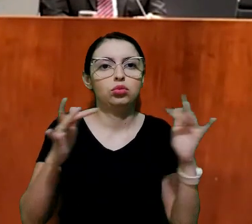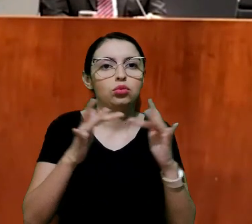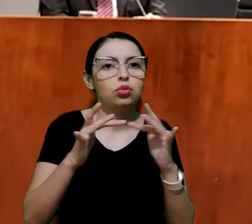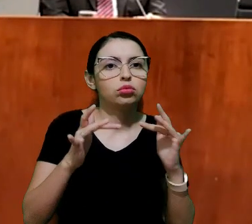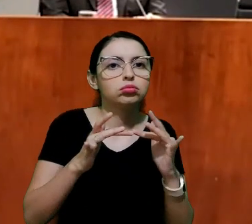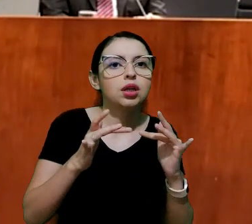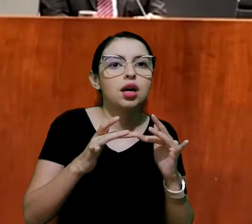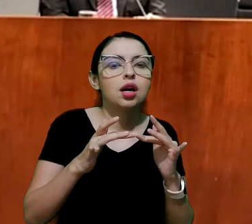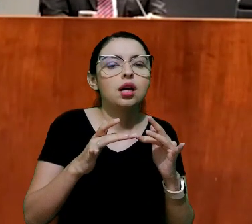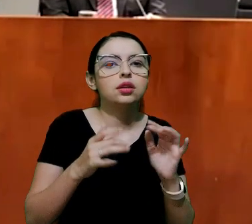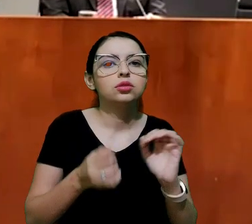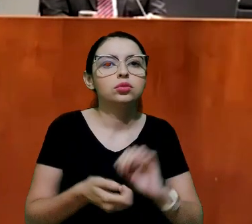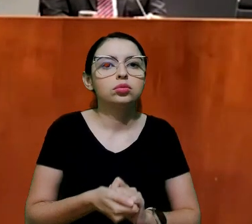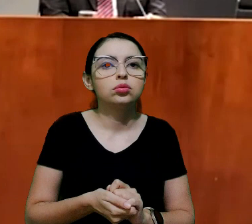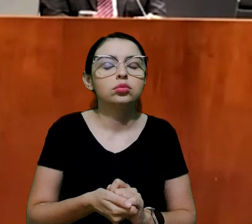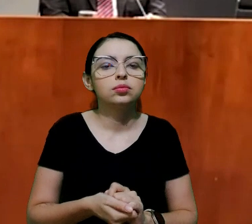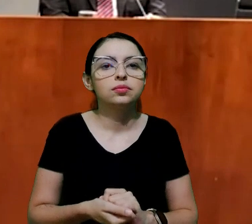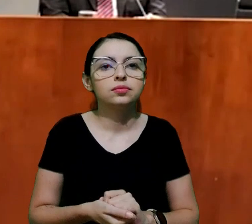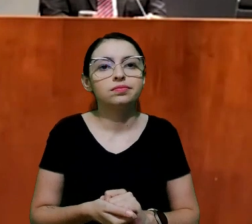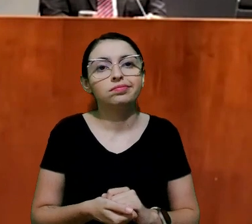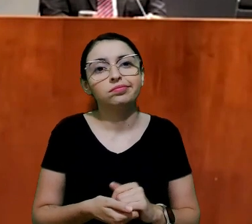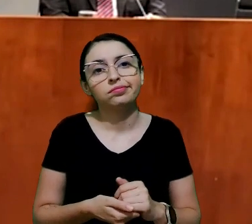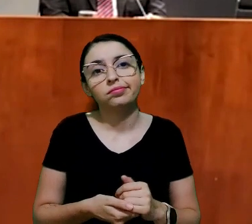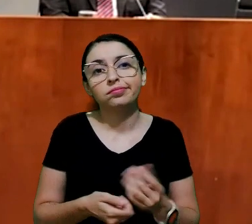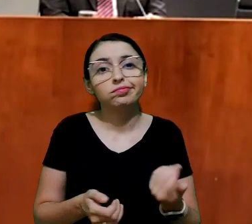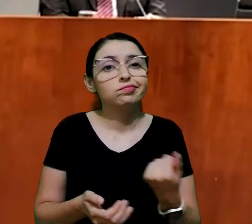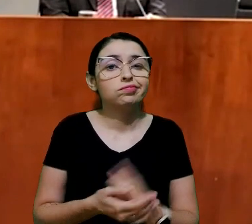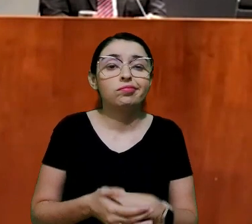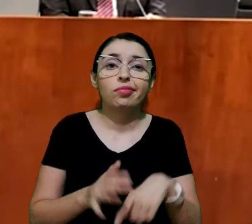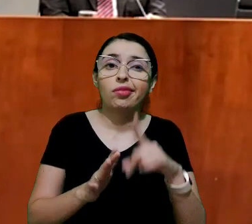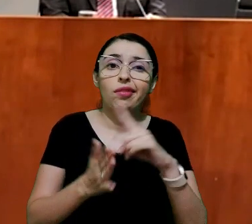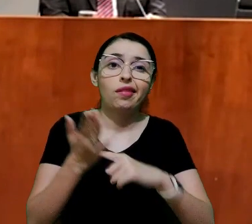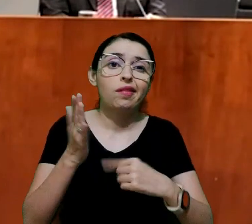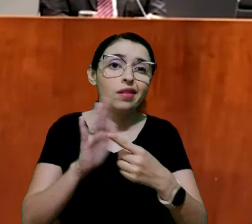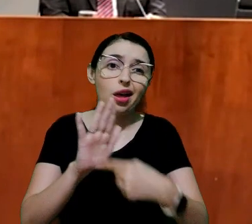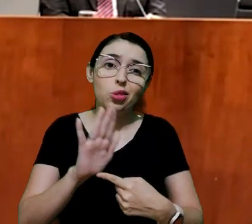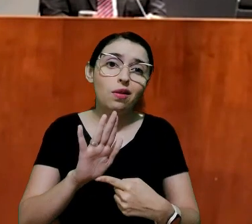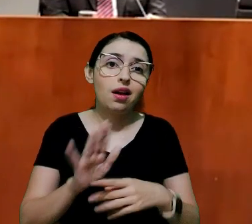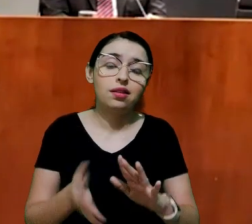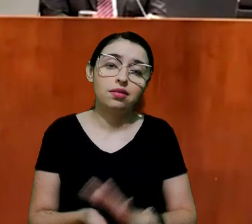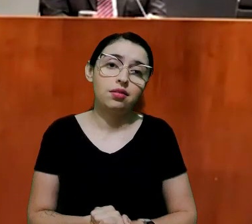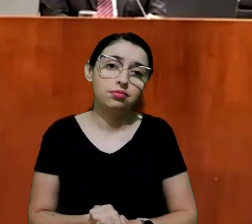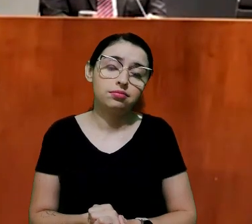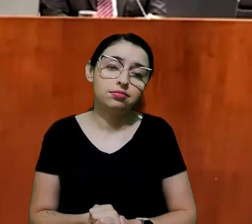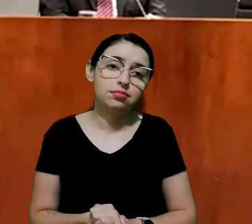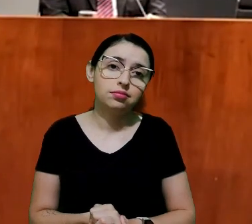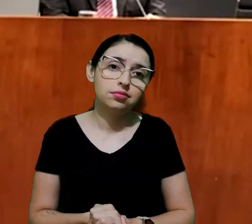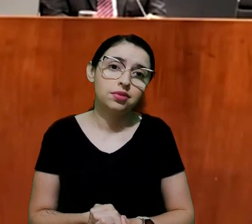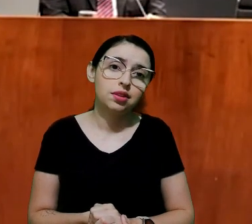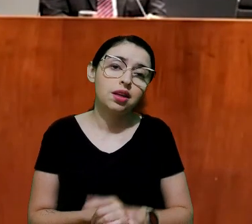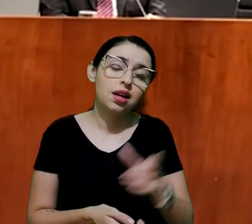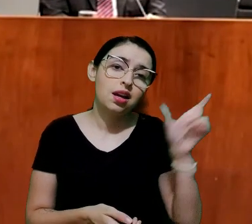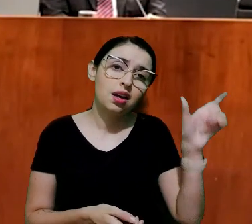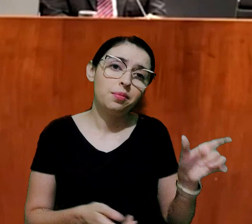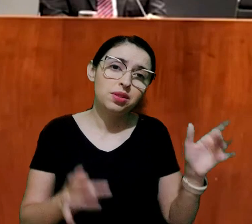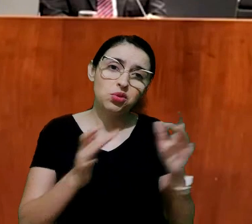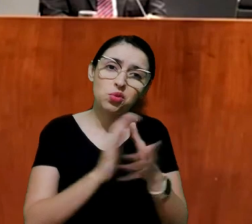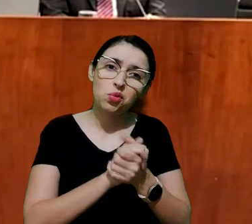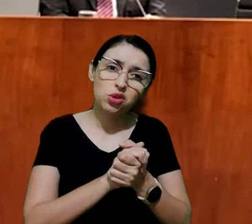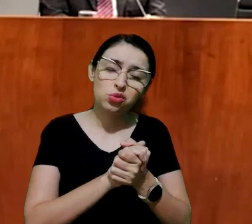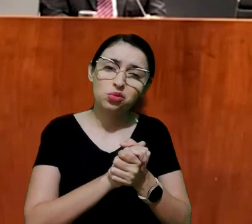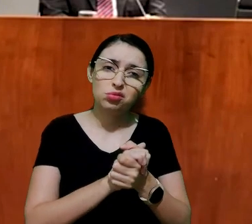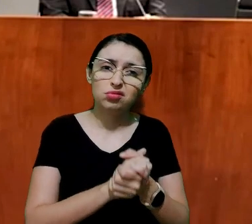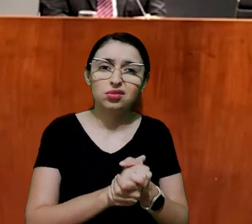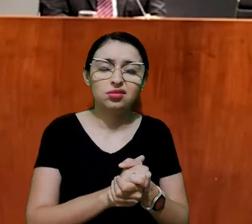fiduciária, não vale. Não vale porque o outro, o companheiro que não